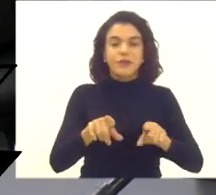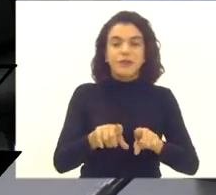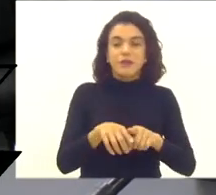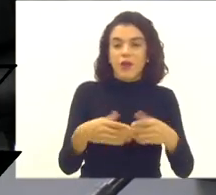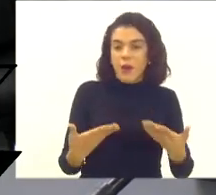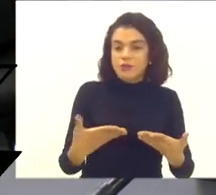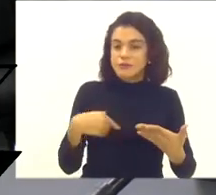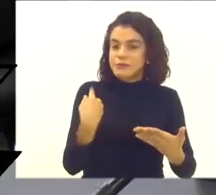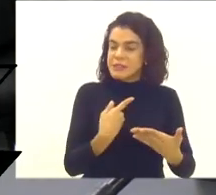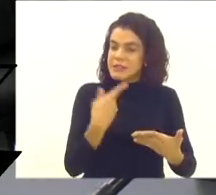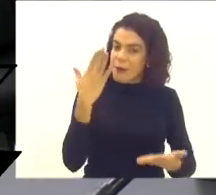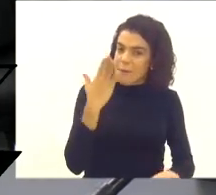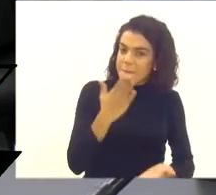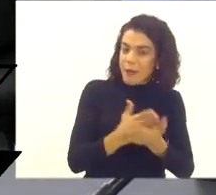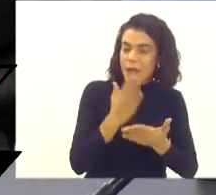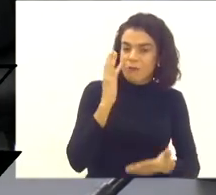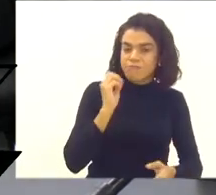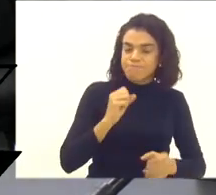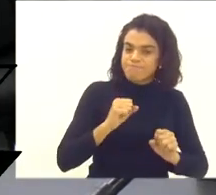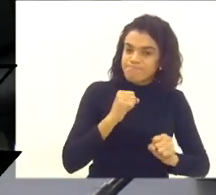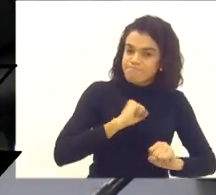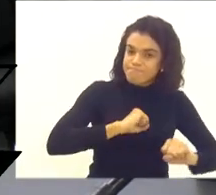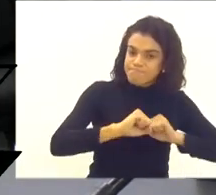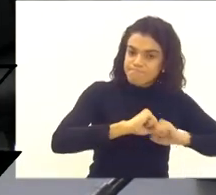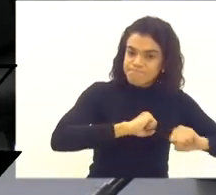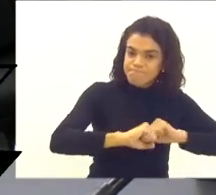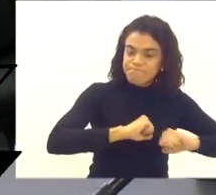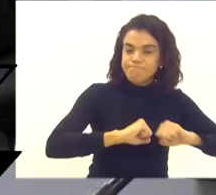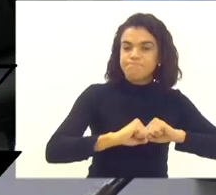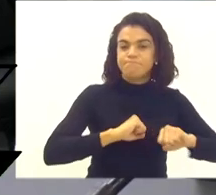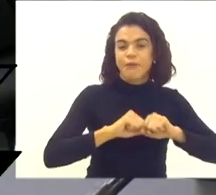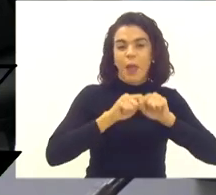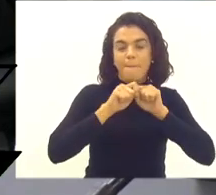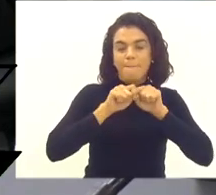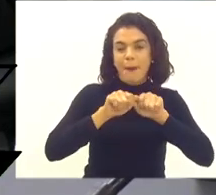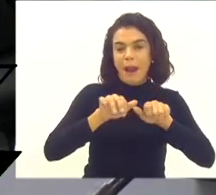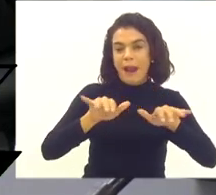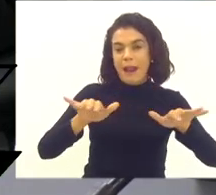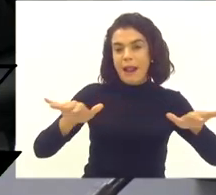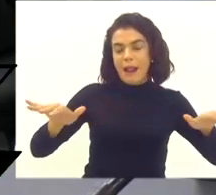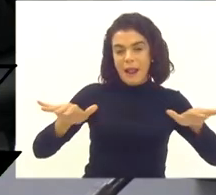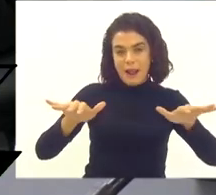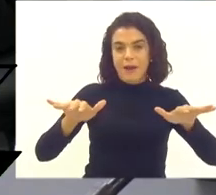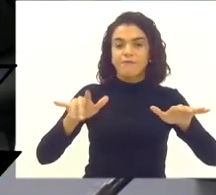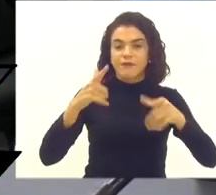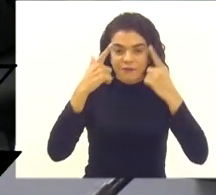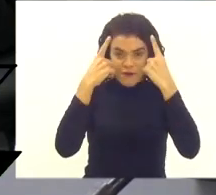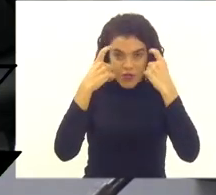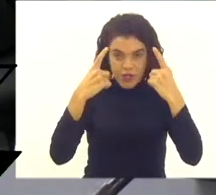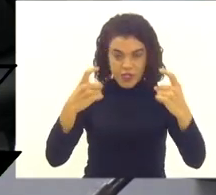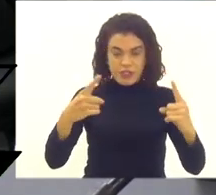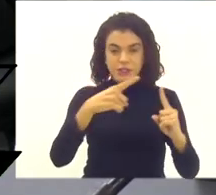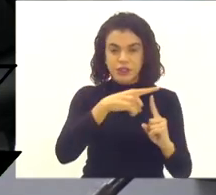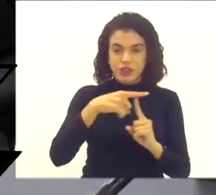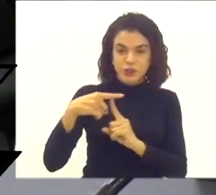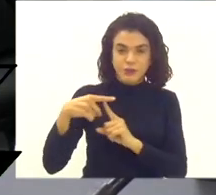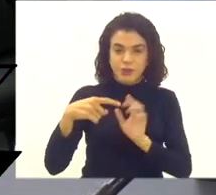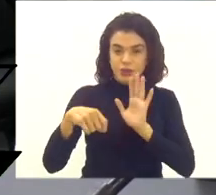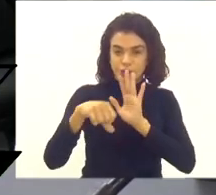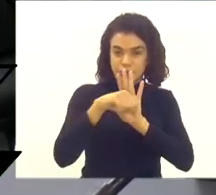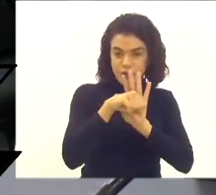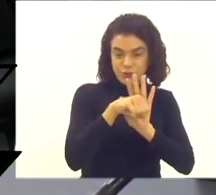combater a disseminação desse tipo de violência desses tipos de crimes também